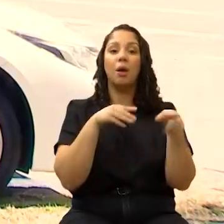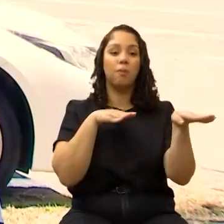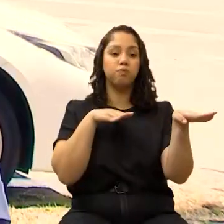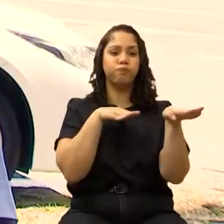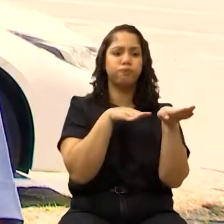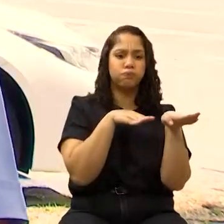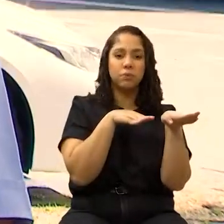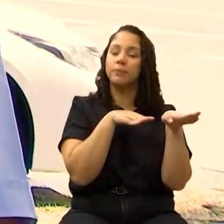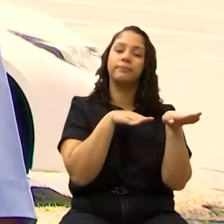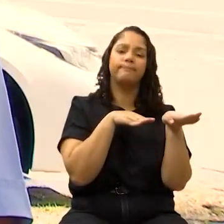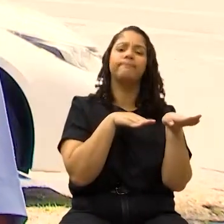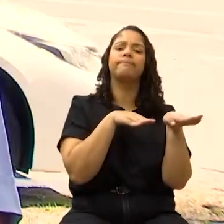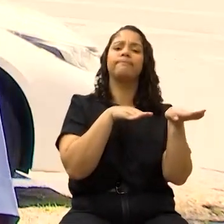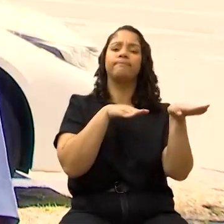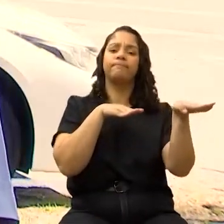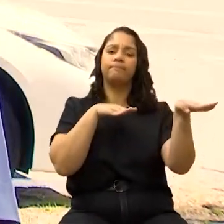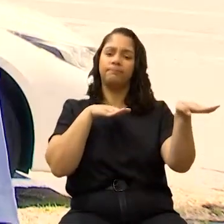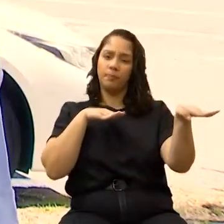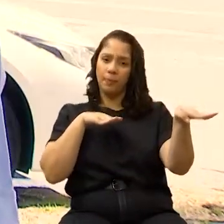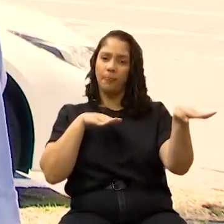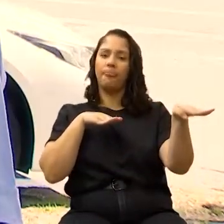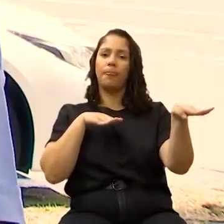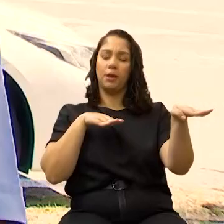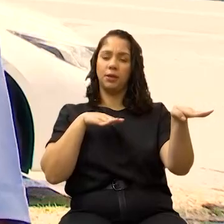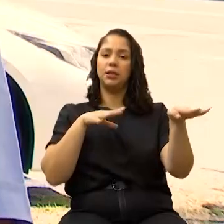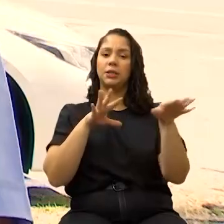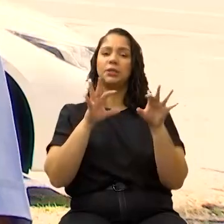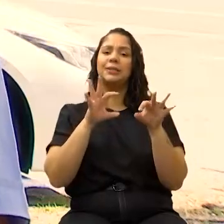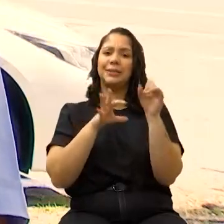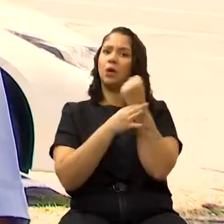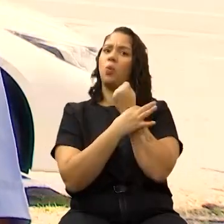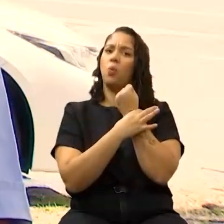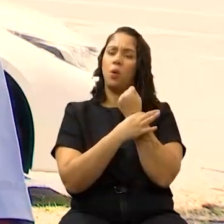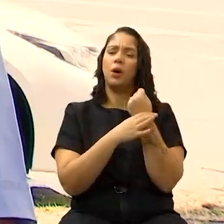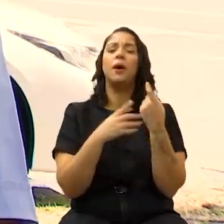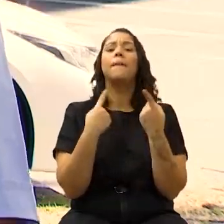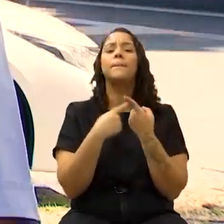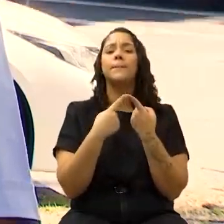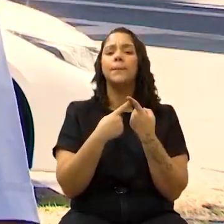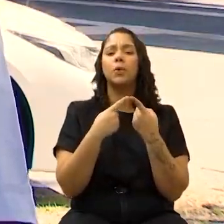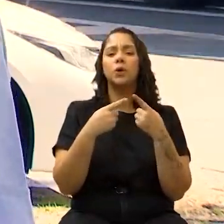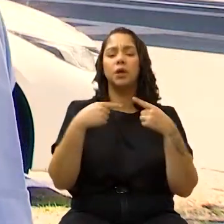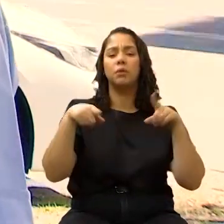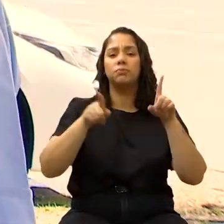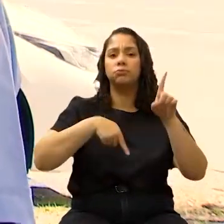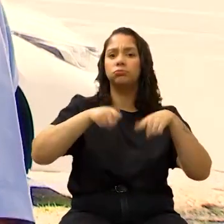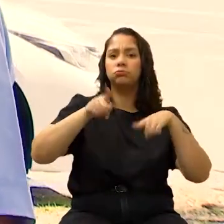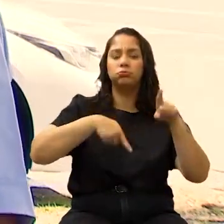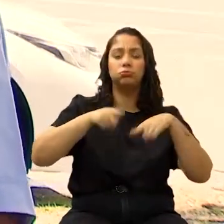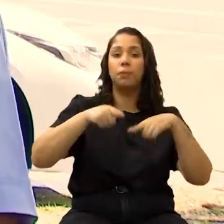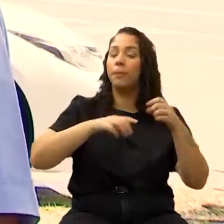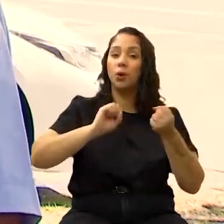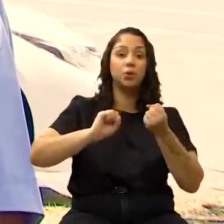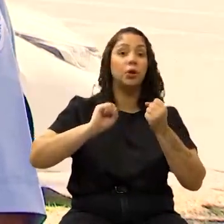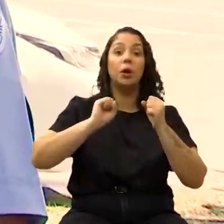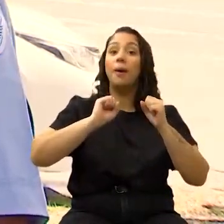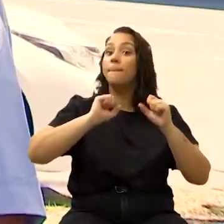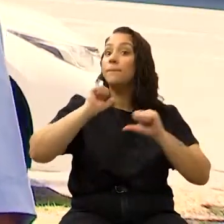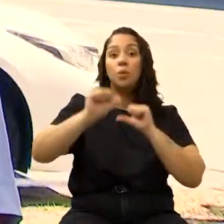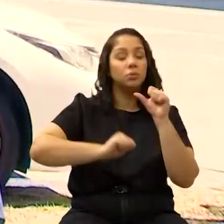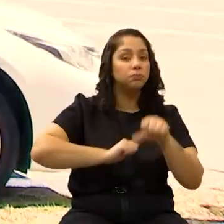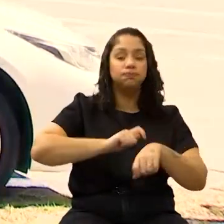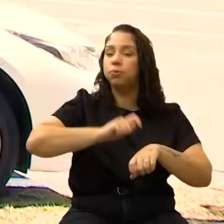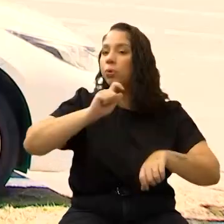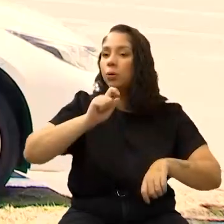à proximidade dos veículos. Então, procure sempre manter uma distância segura, porque o trânsito, ele é dinâmico, ele pode mudar a